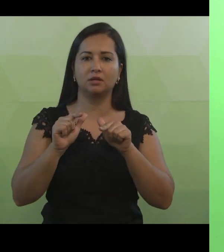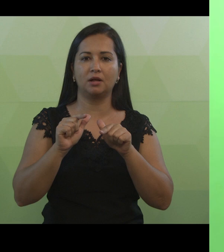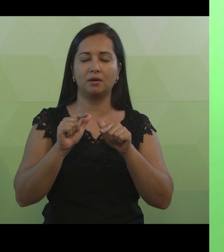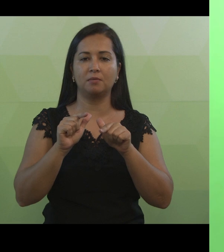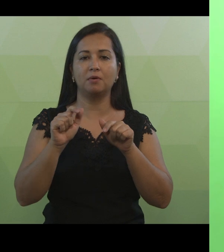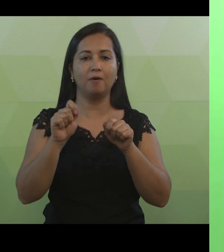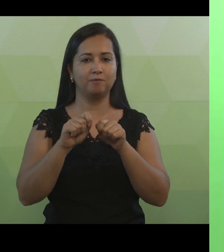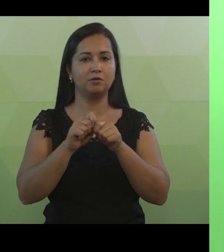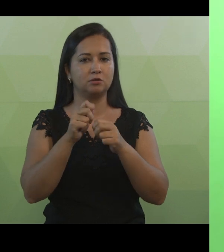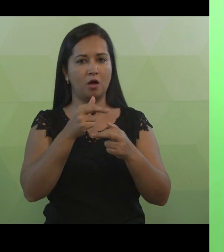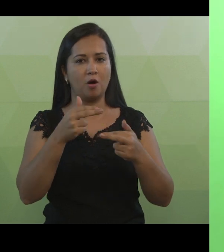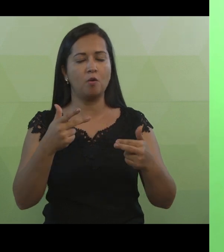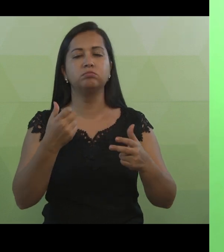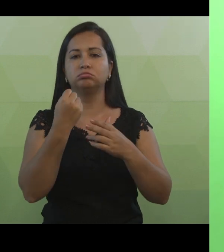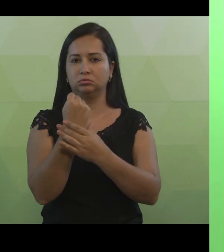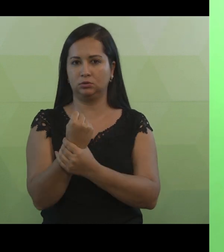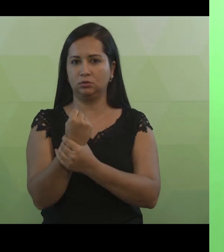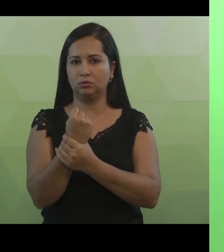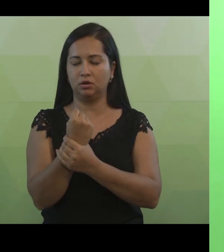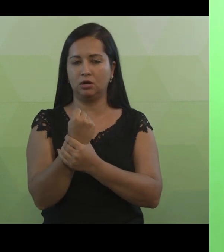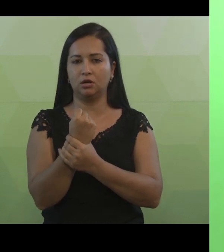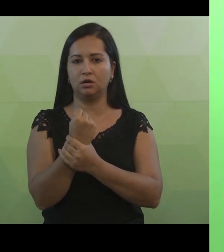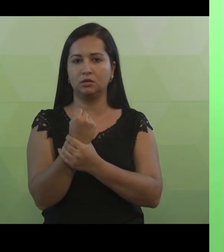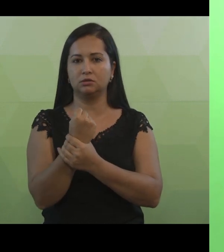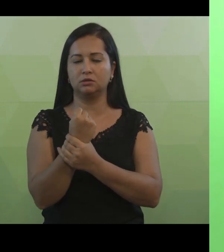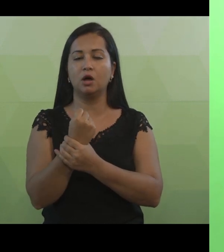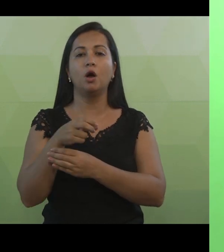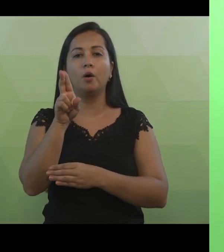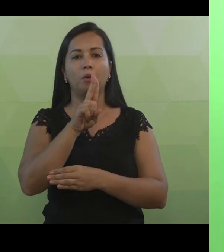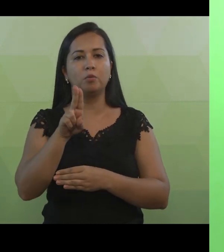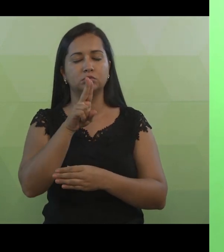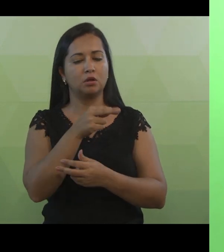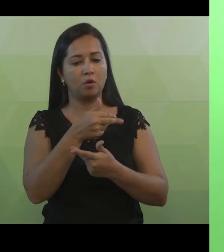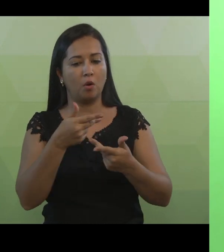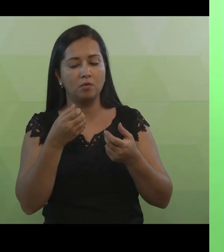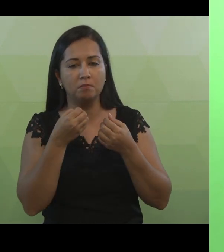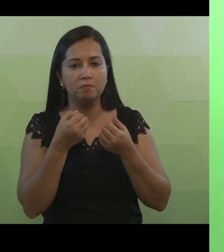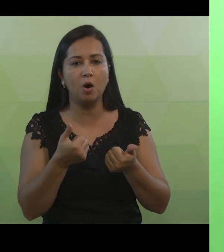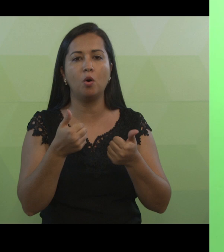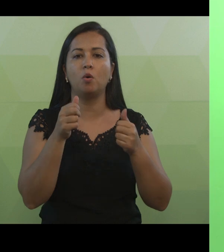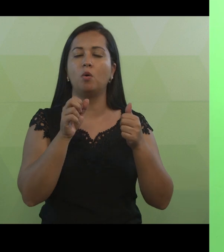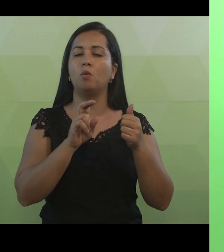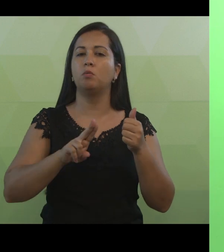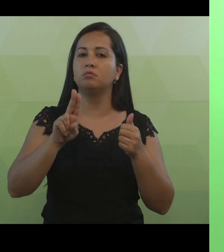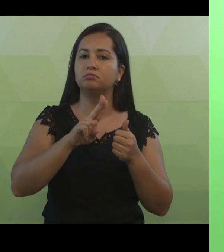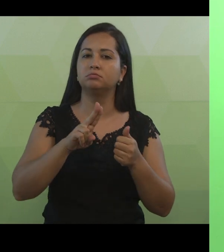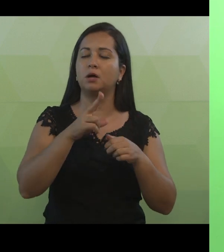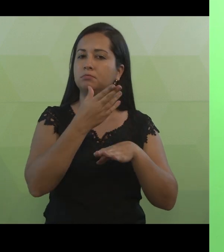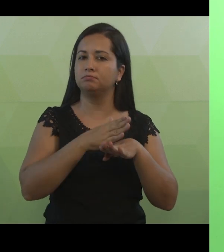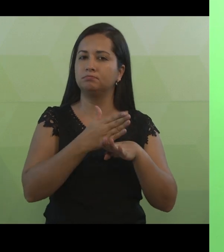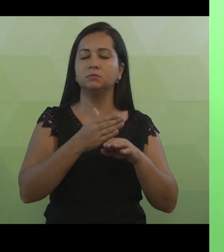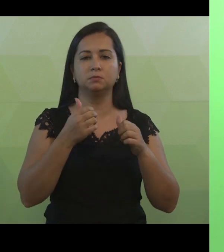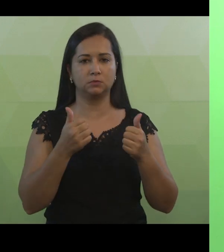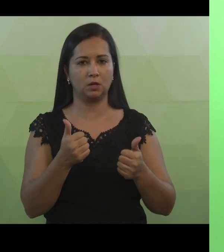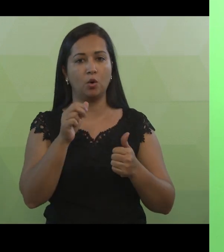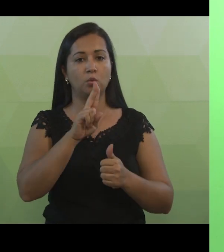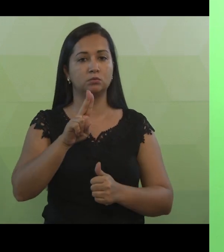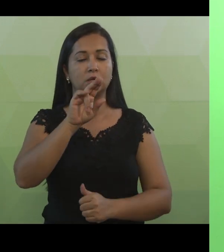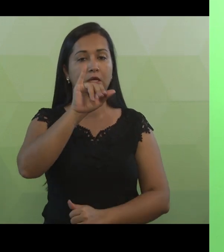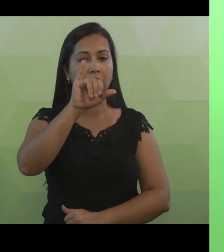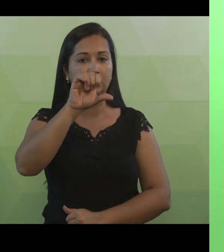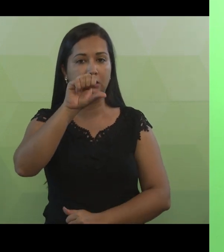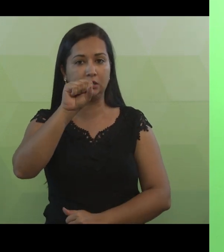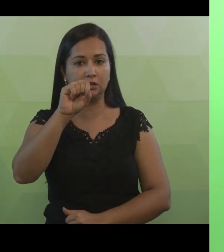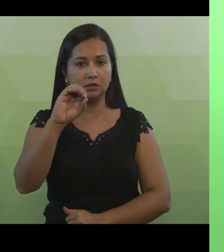comportamentos seguros, utilizando as boas práticas e recomendações que existem na literatura, como o caso da ISO/IEC